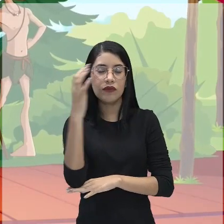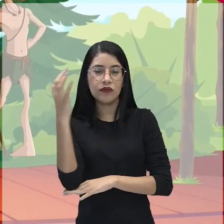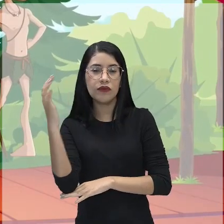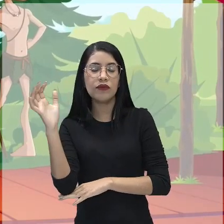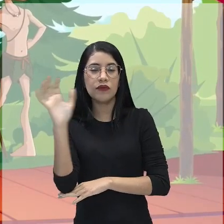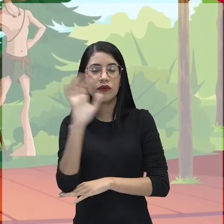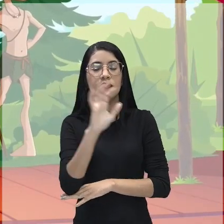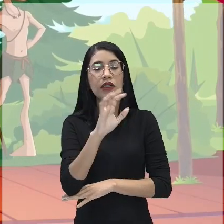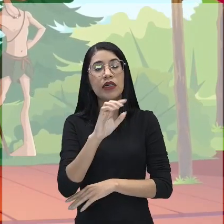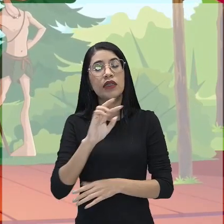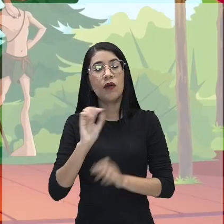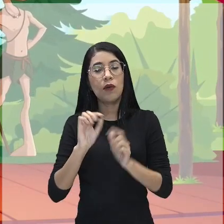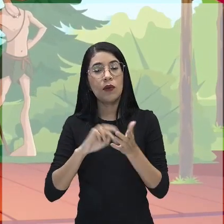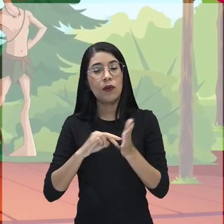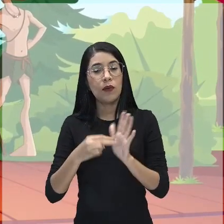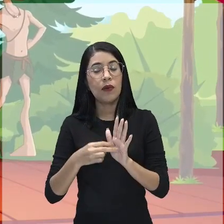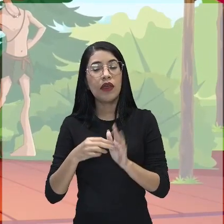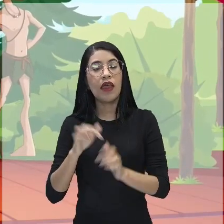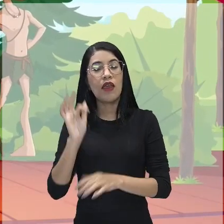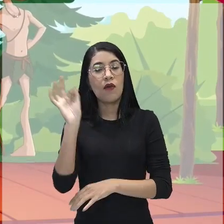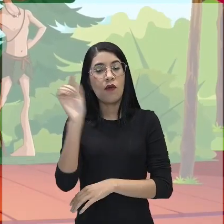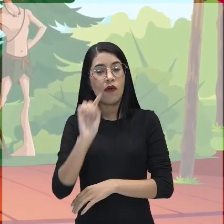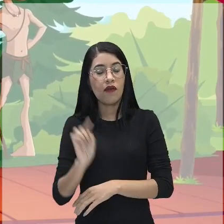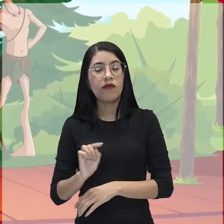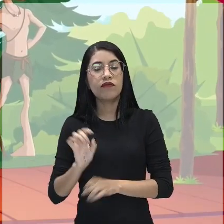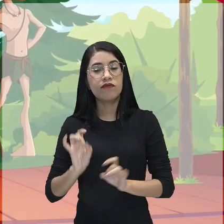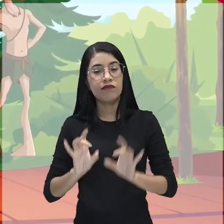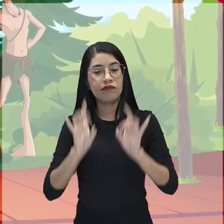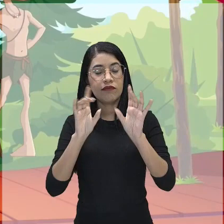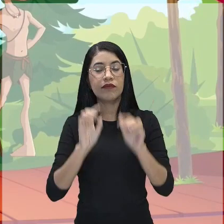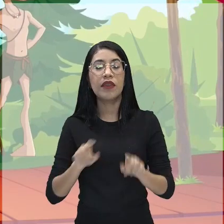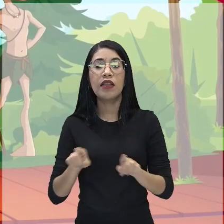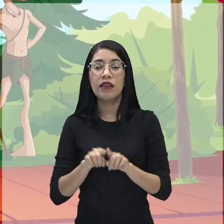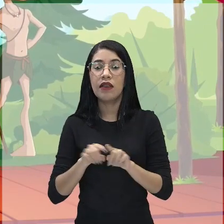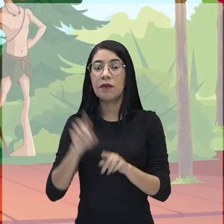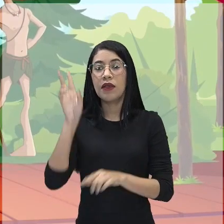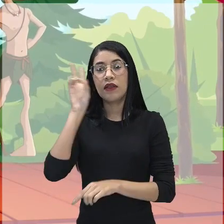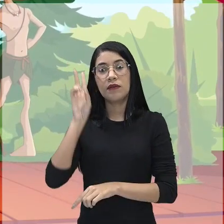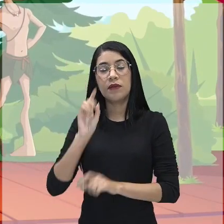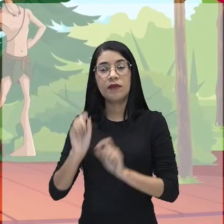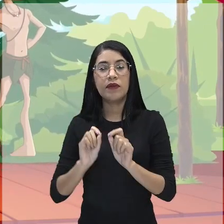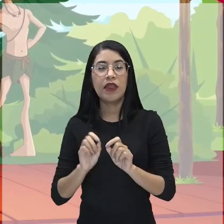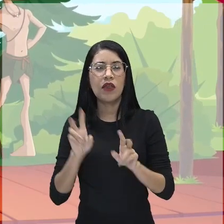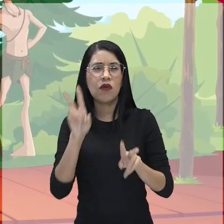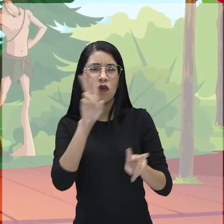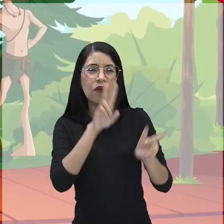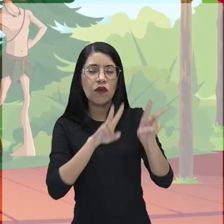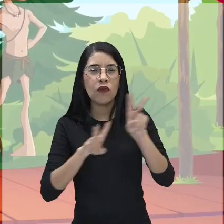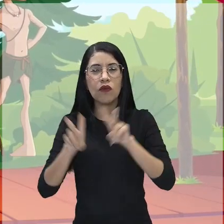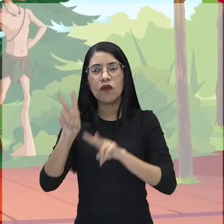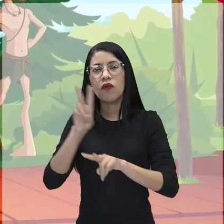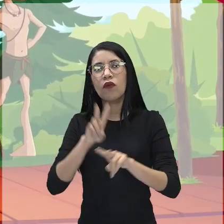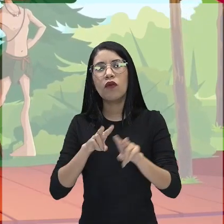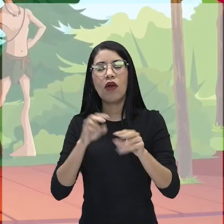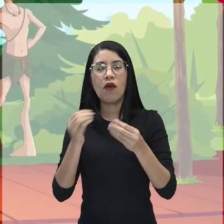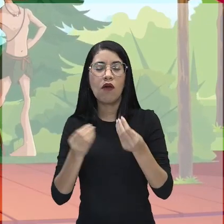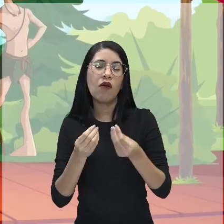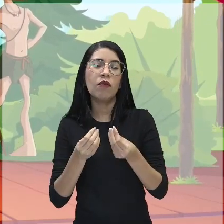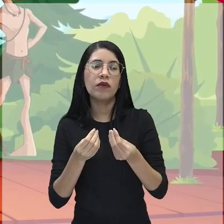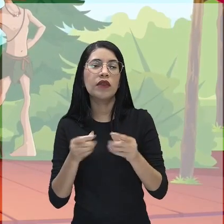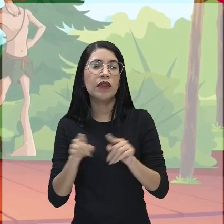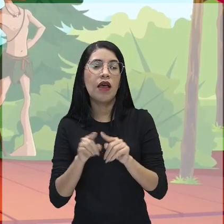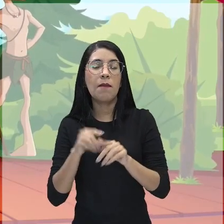esses são chamados de efeitos especiais. E lembram que falaram também da questão do visual, como nós falamos, que são os